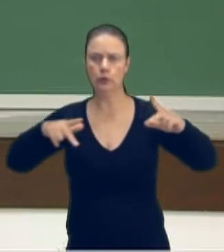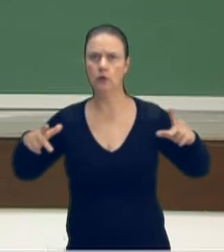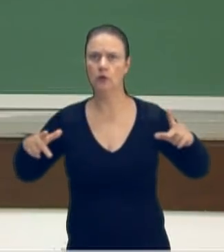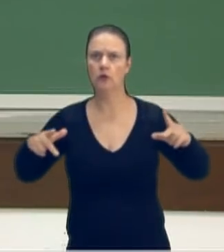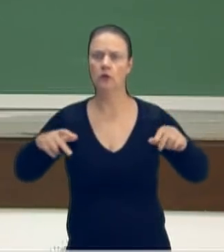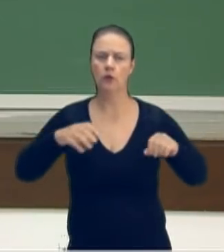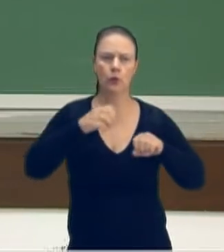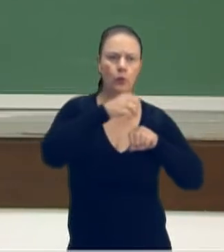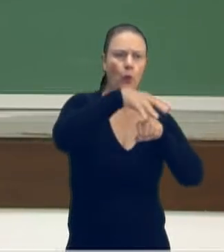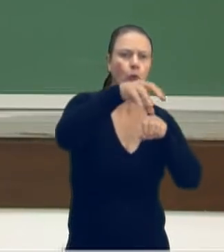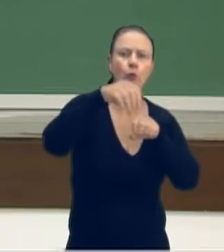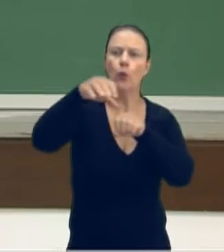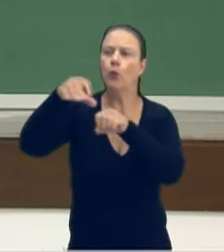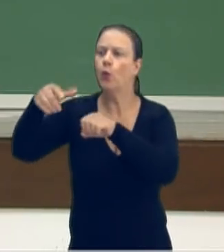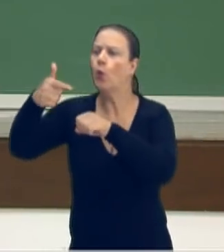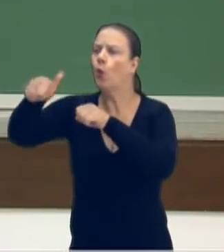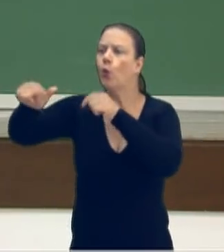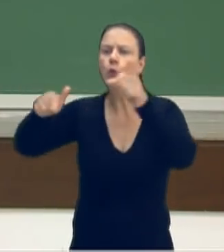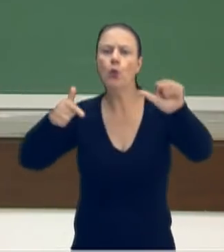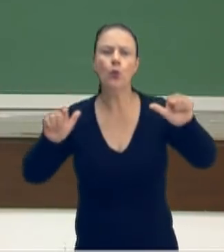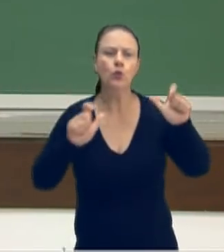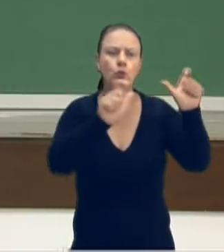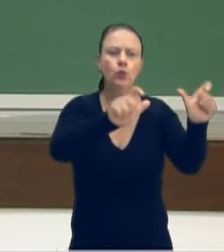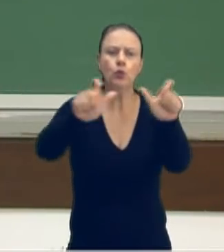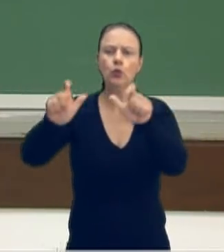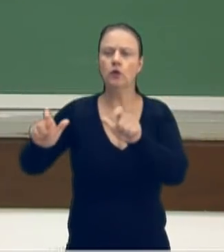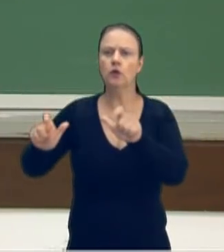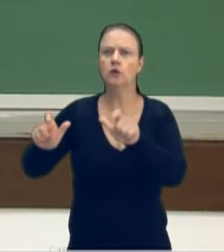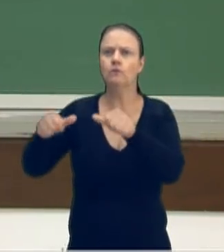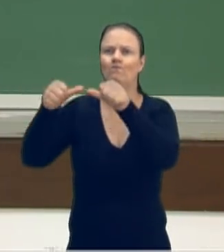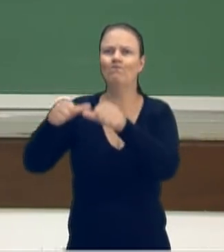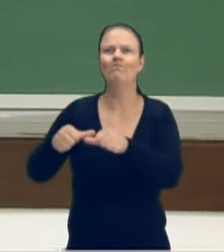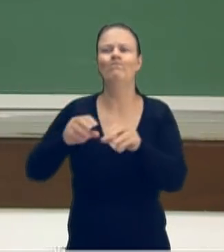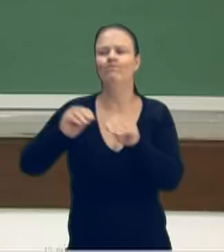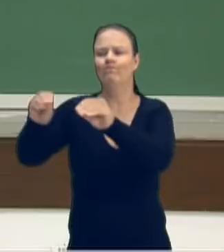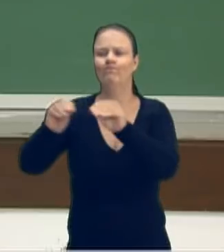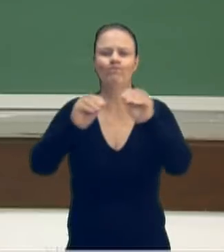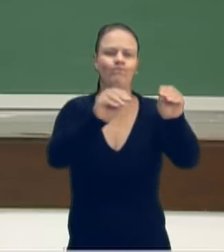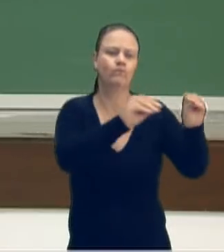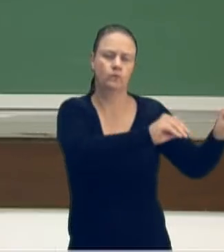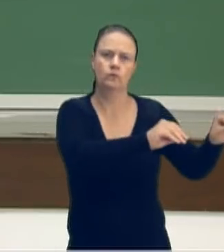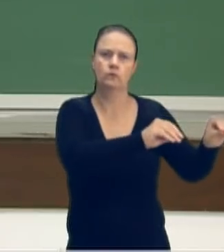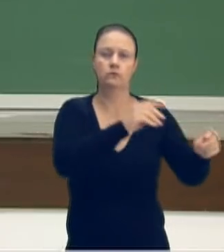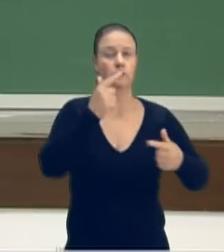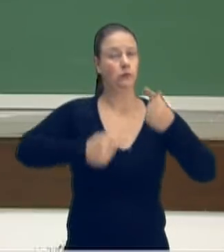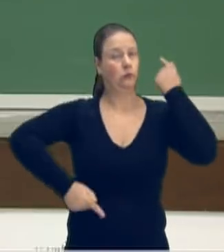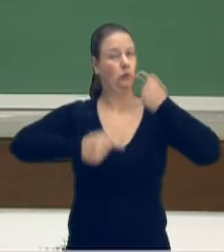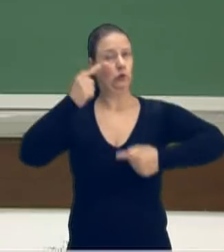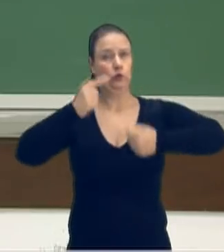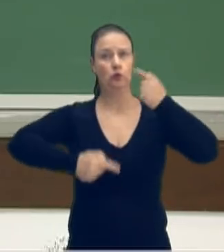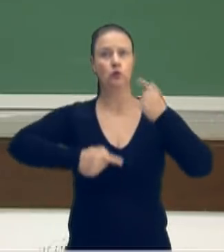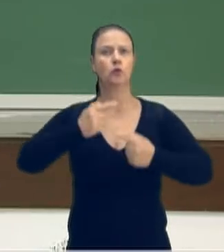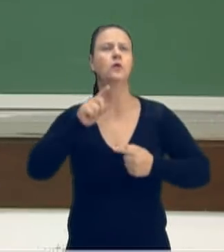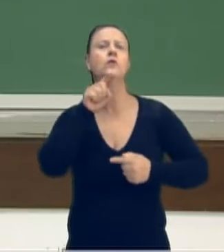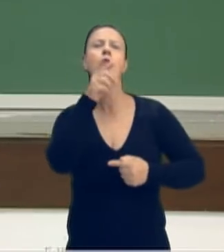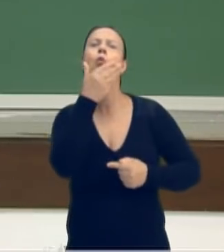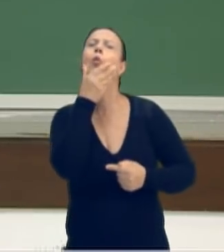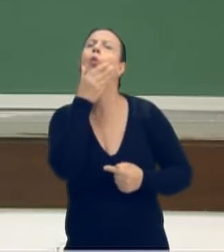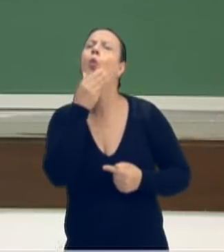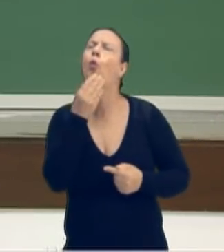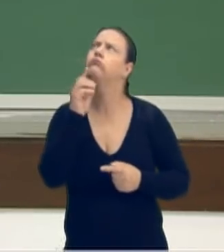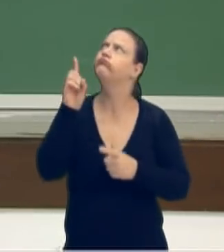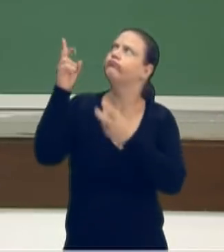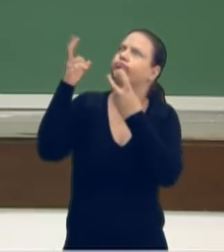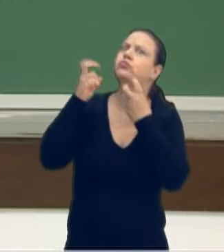está em outros museus, né, espalhados pelo mundo. A discussão e a polêmica que ele levantou foi o seguinte: ele montou um